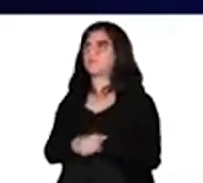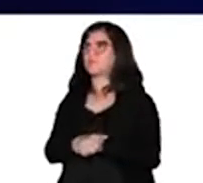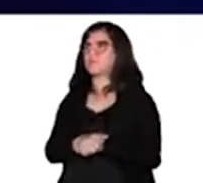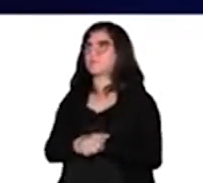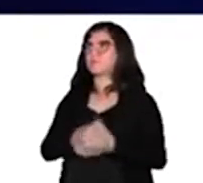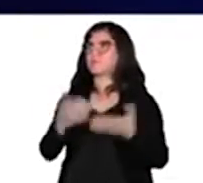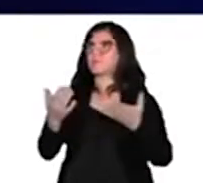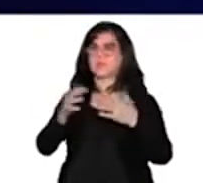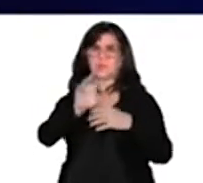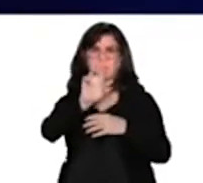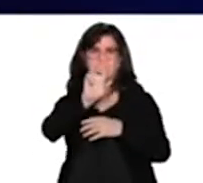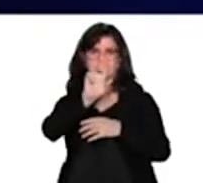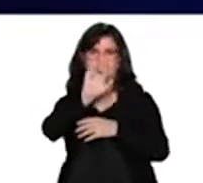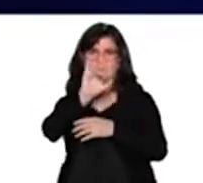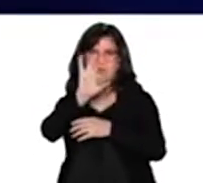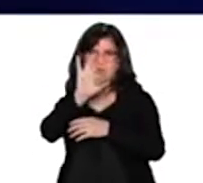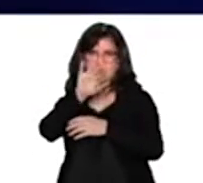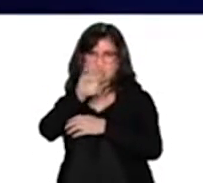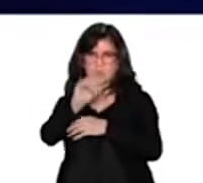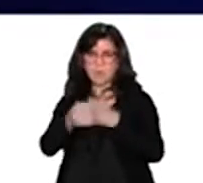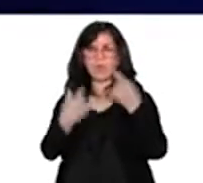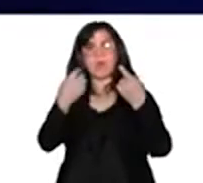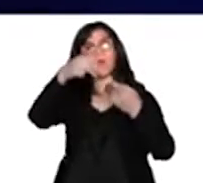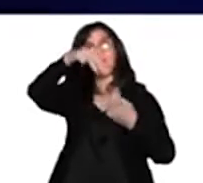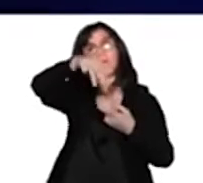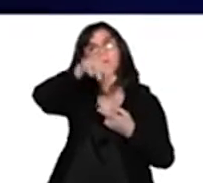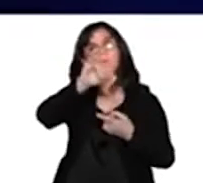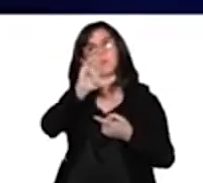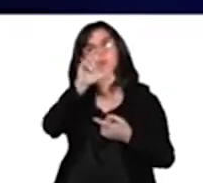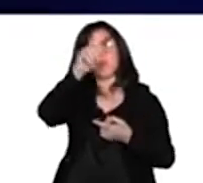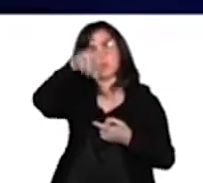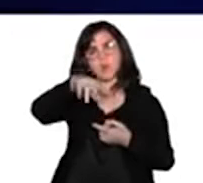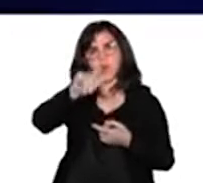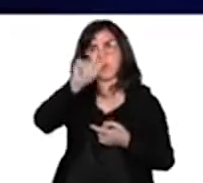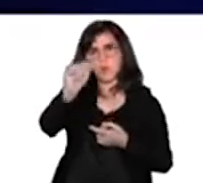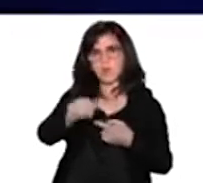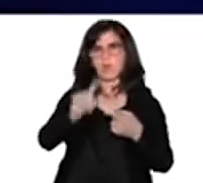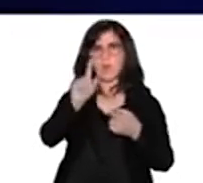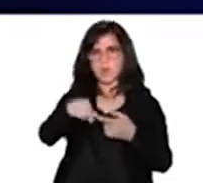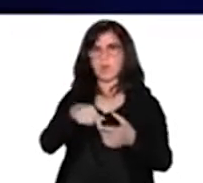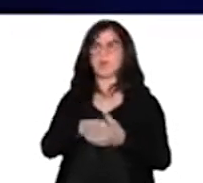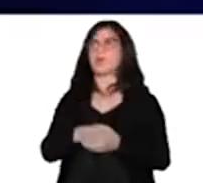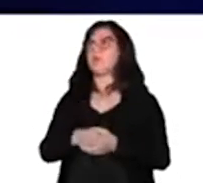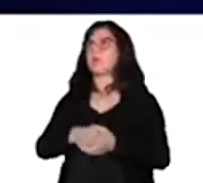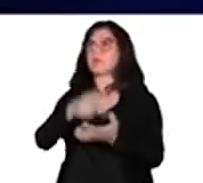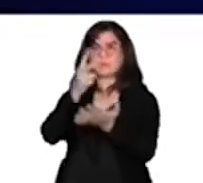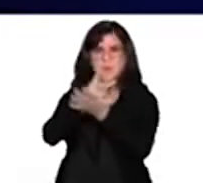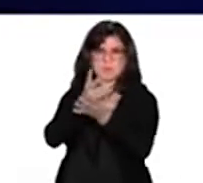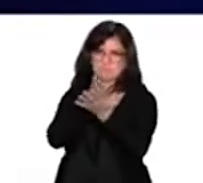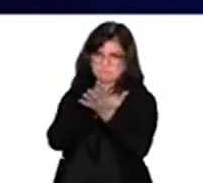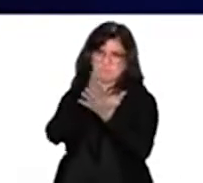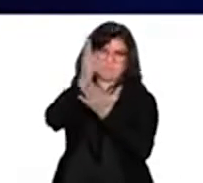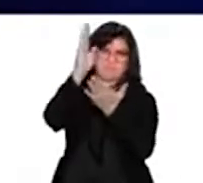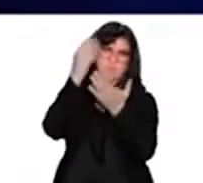Então, o ritmo sincopado da milonga é esse aqui, que vai ser constante na música,